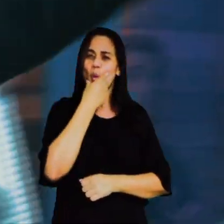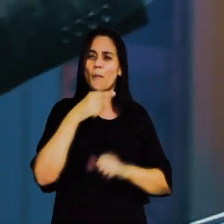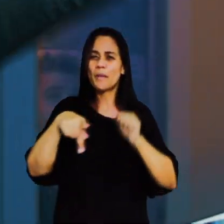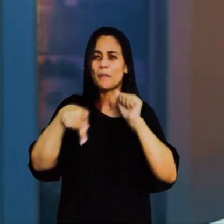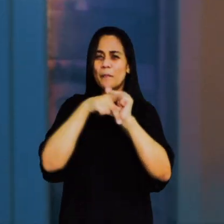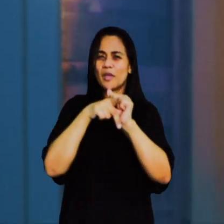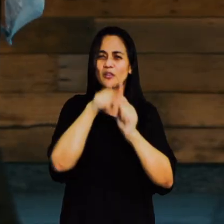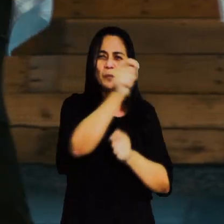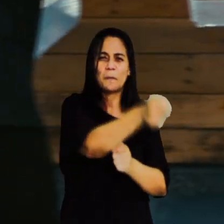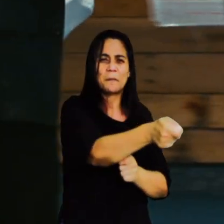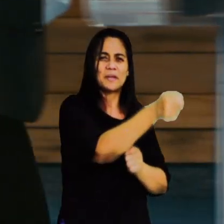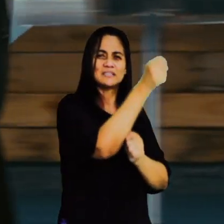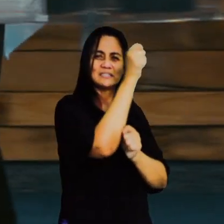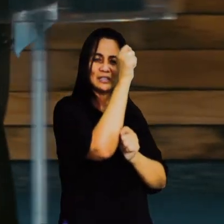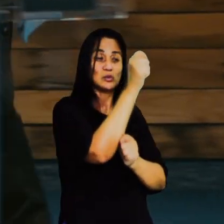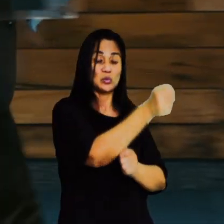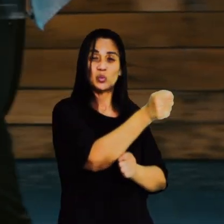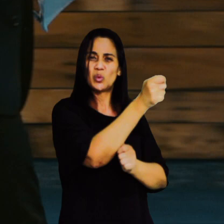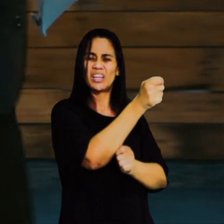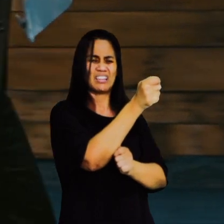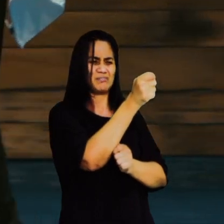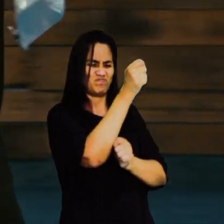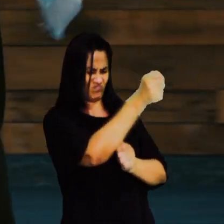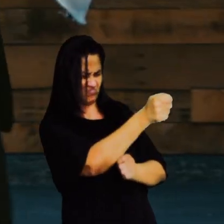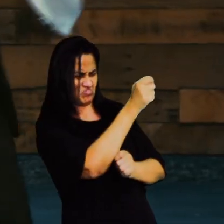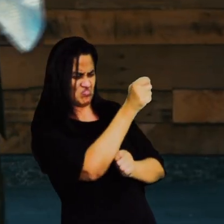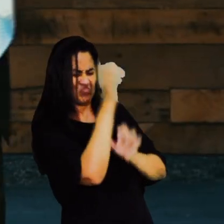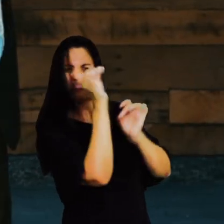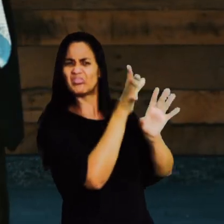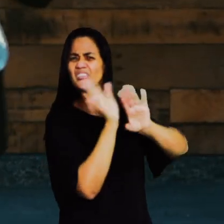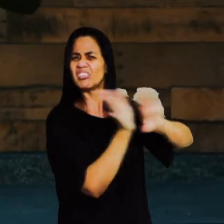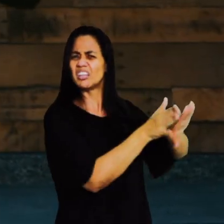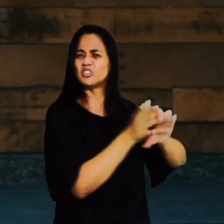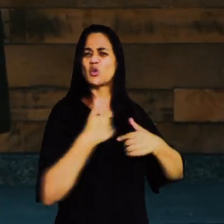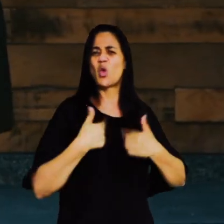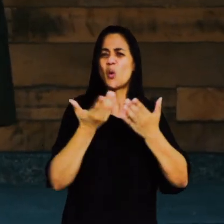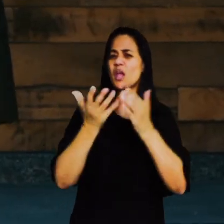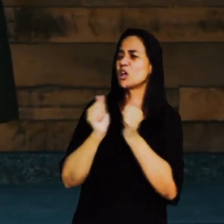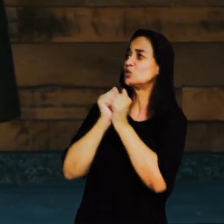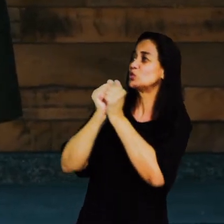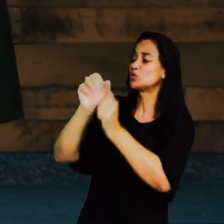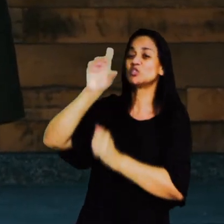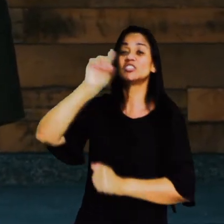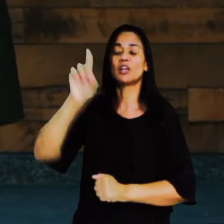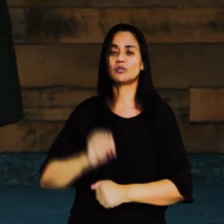estar perto do Senhor. Existe um desejo